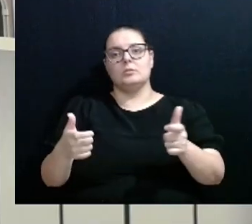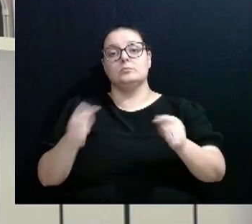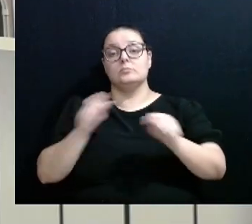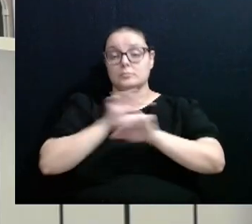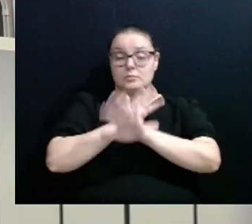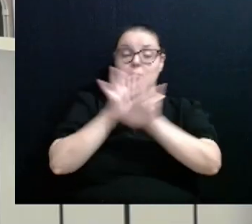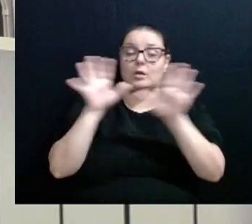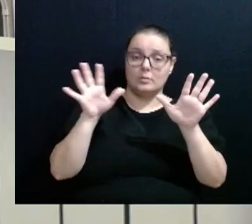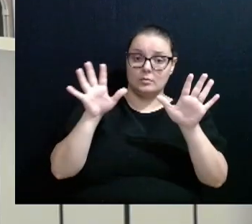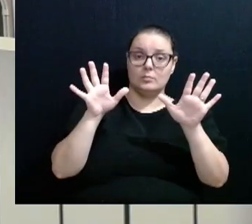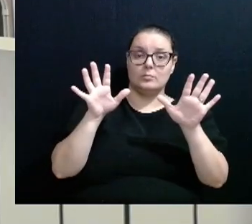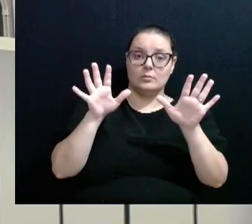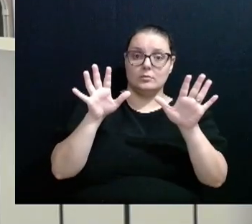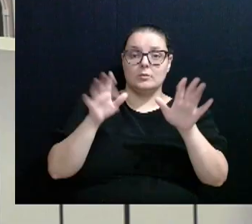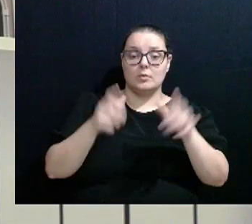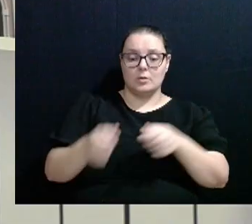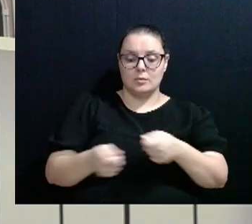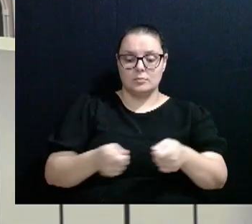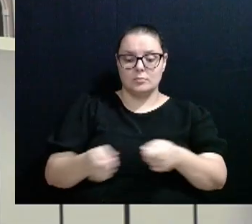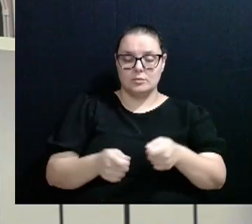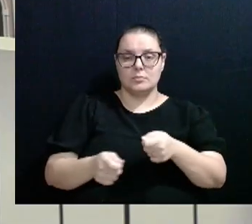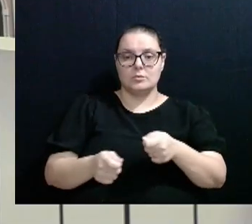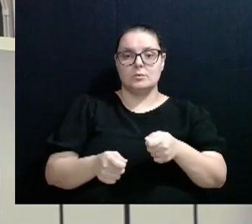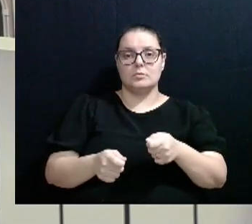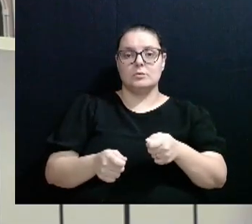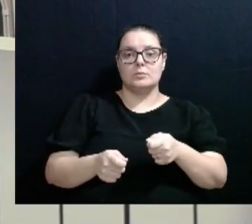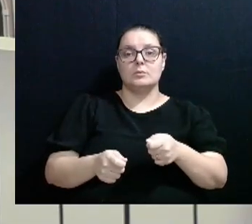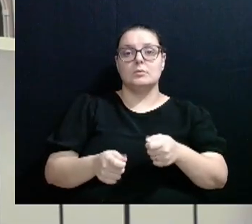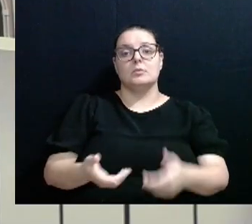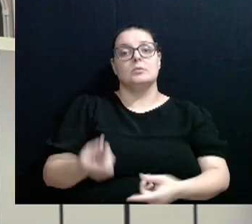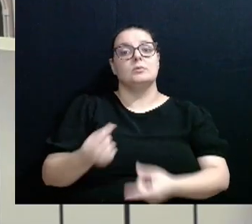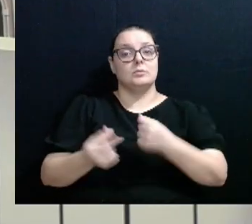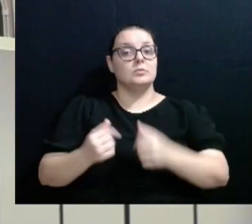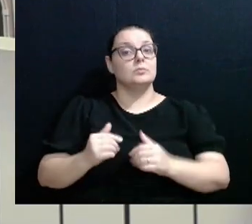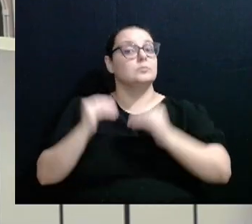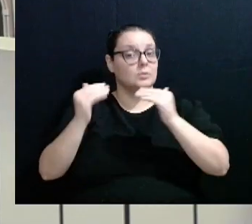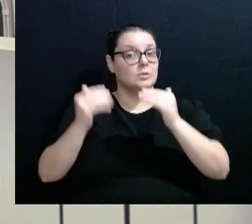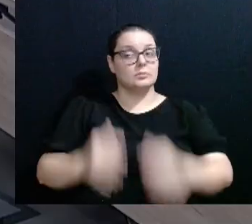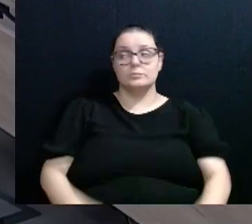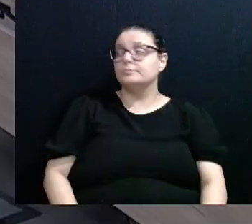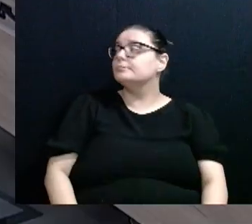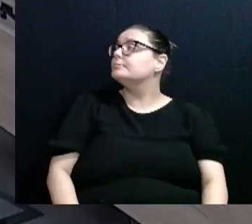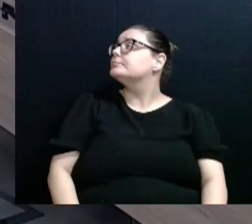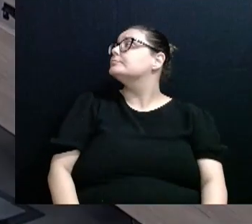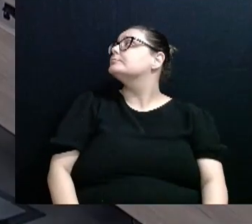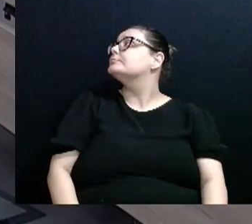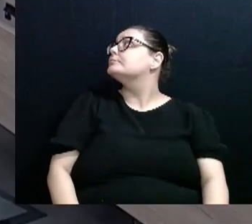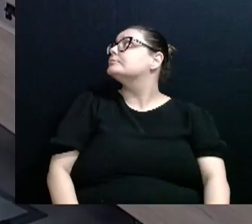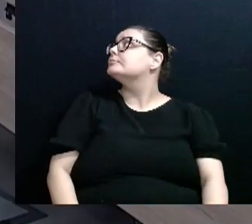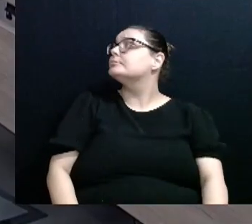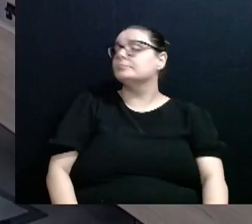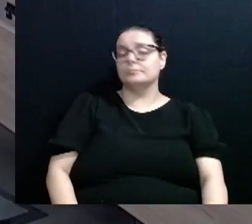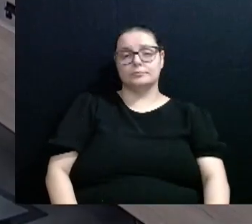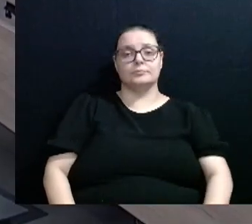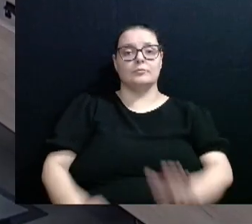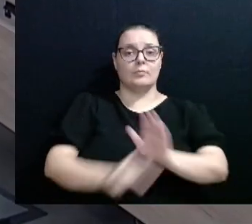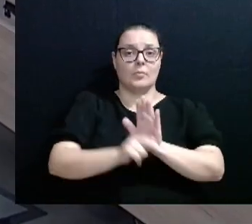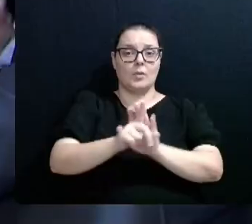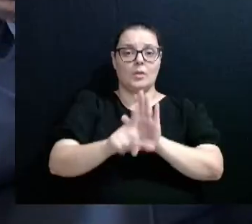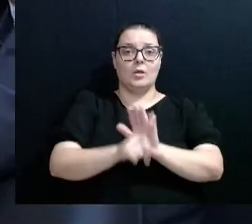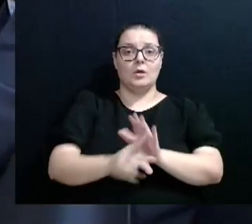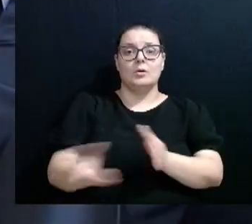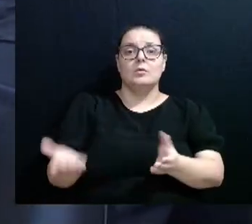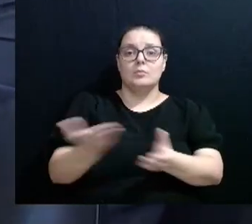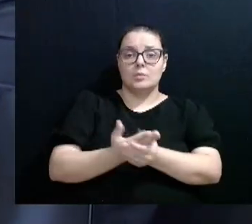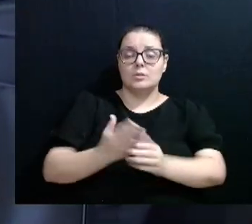o controle em operações financeiras de alto valor. Um projeto de lei protocolado na Câmara de